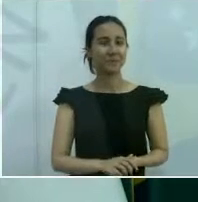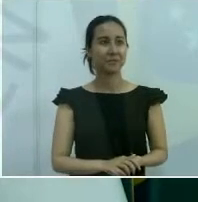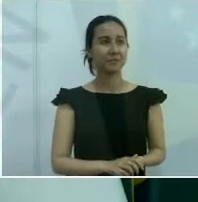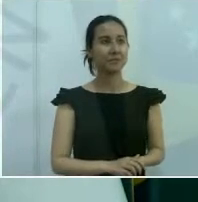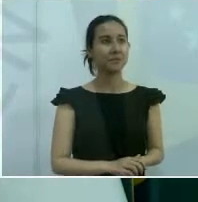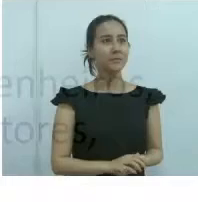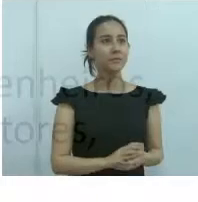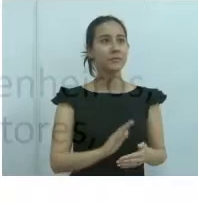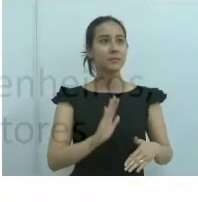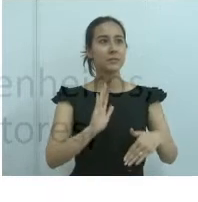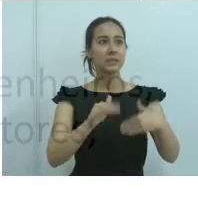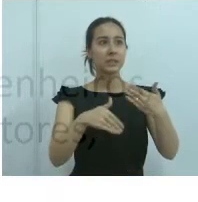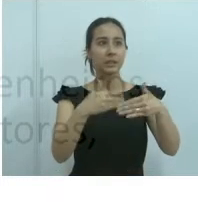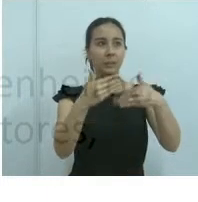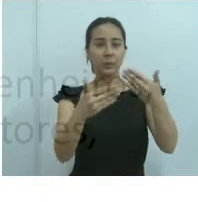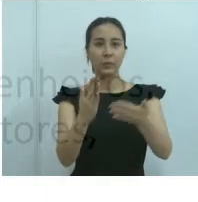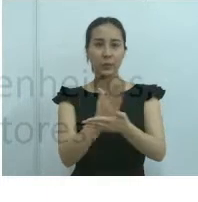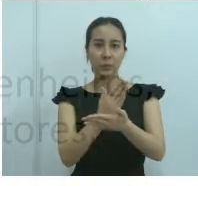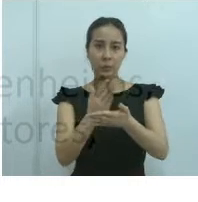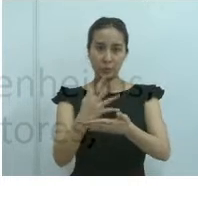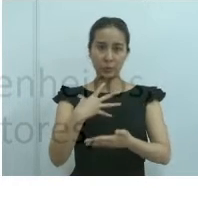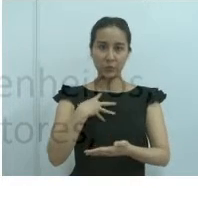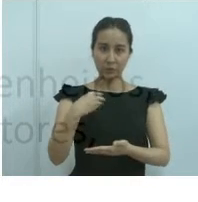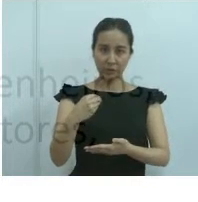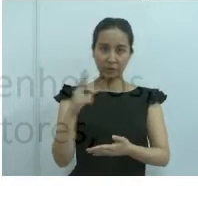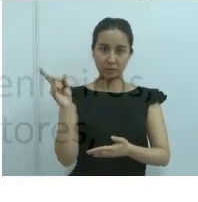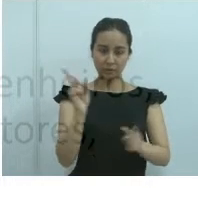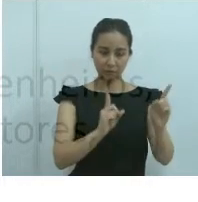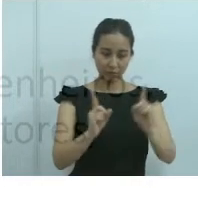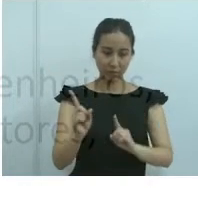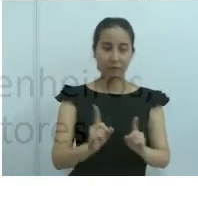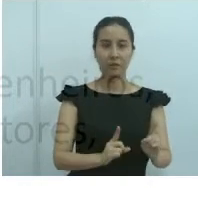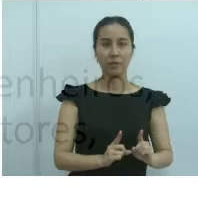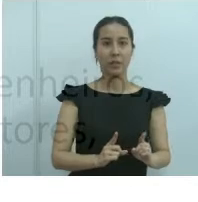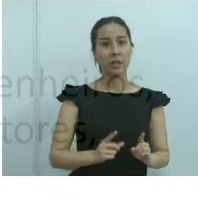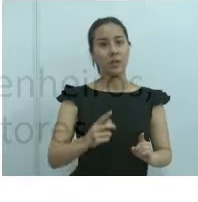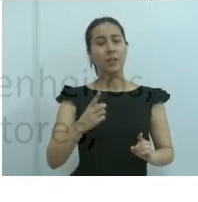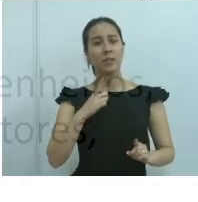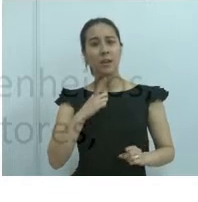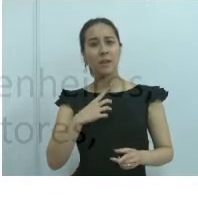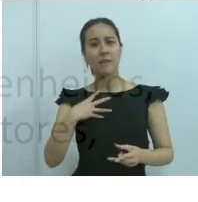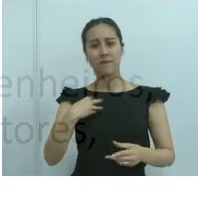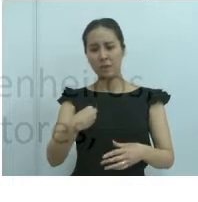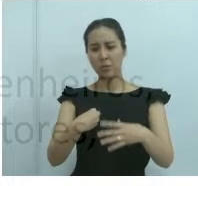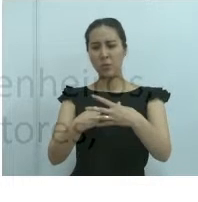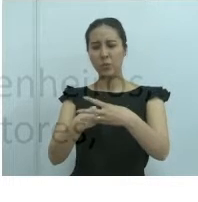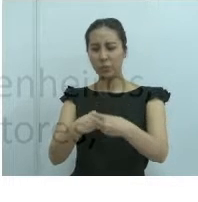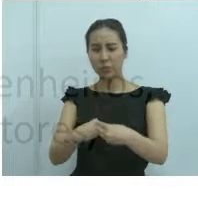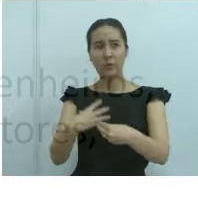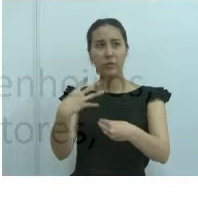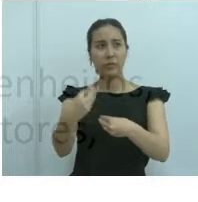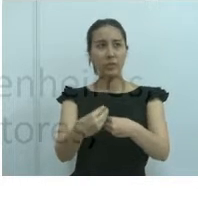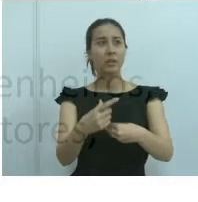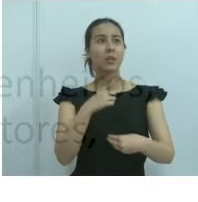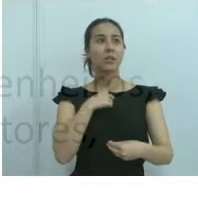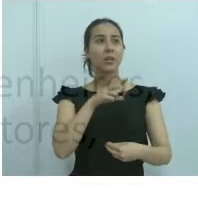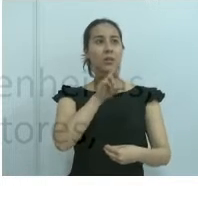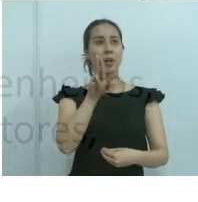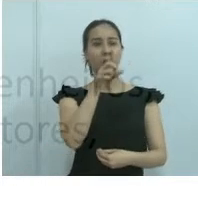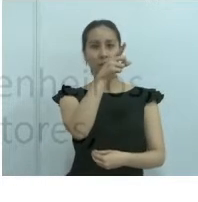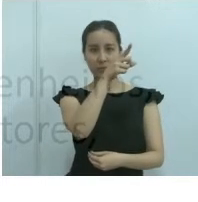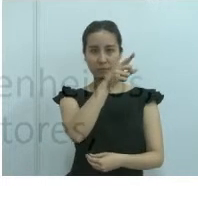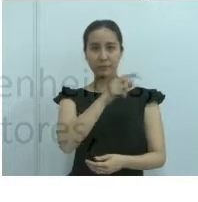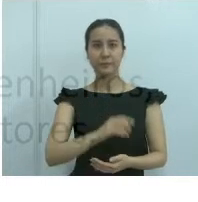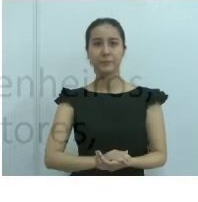filhos que vieram no início se dedicar à lavoura os filhos dos filhos um neto de giovanni e dedicaram-se a lavoura pecuária alguns